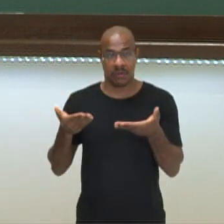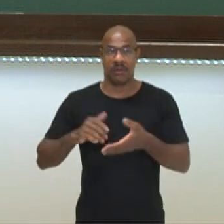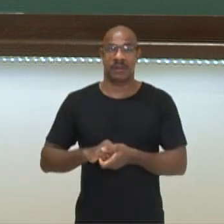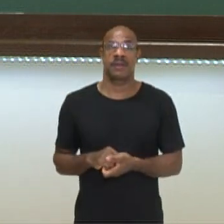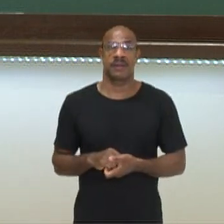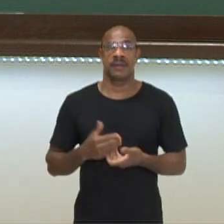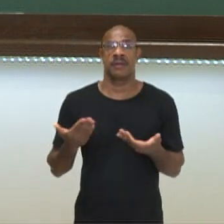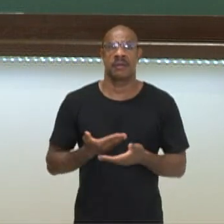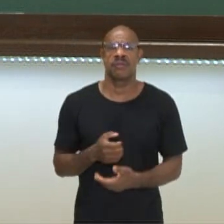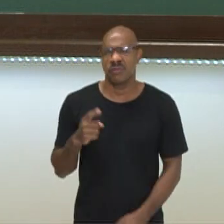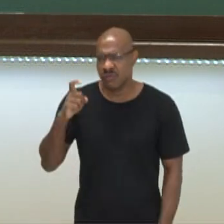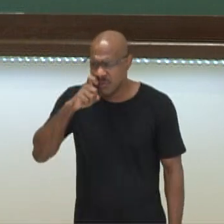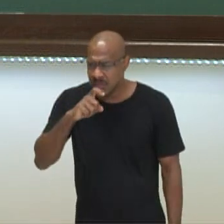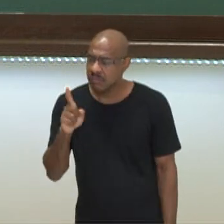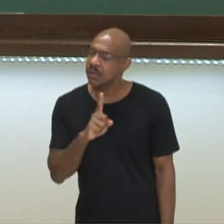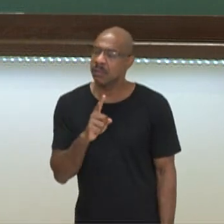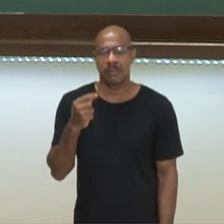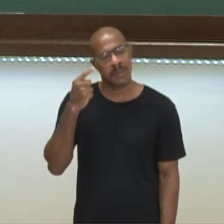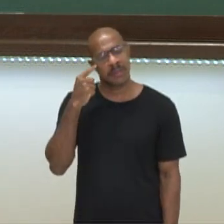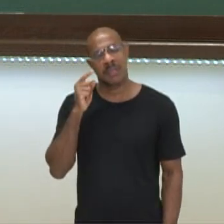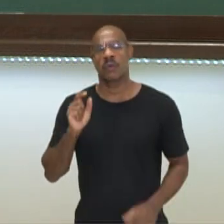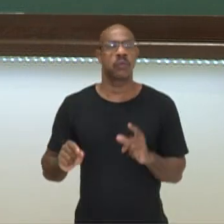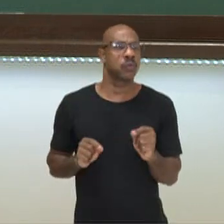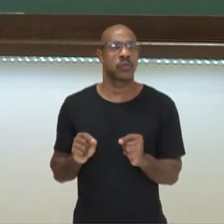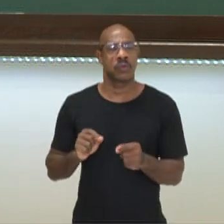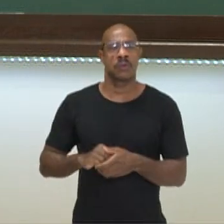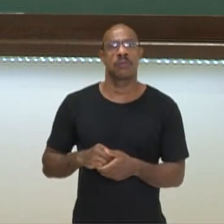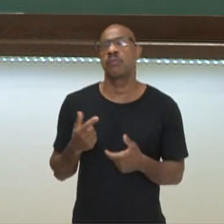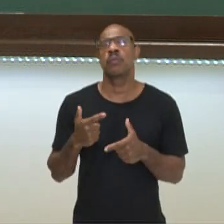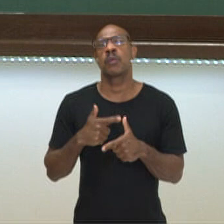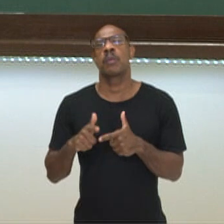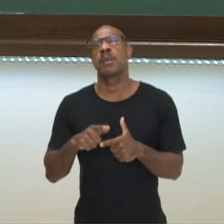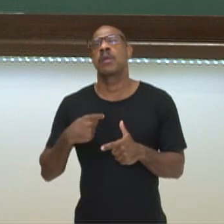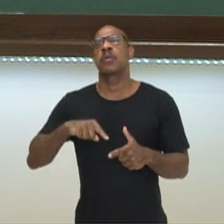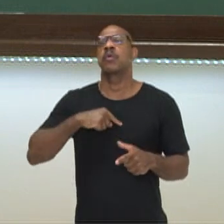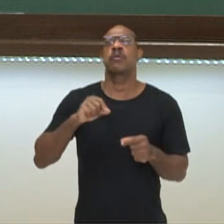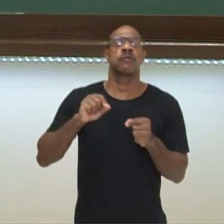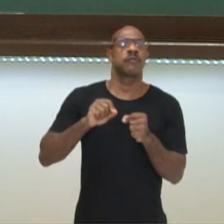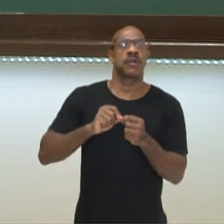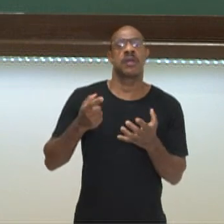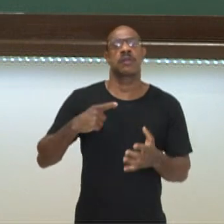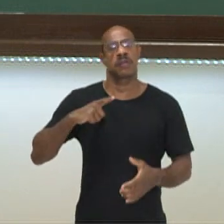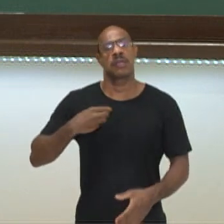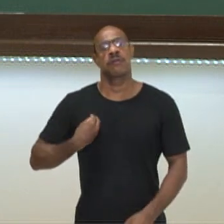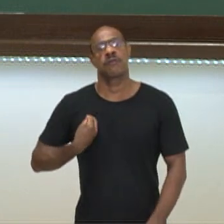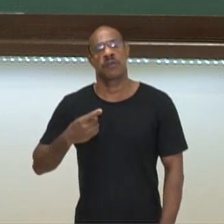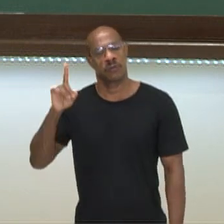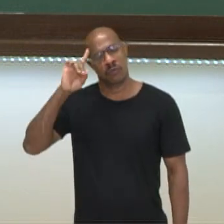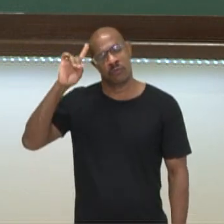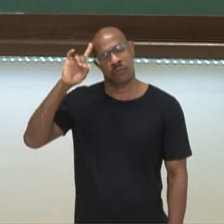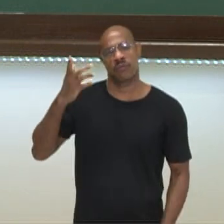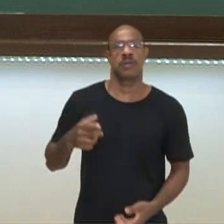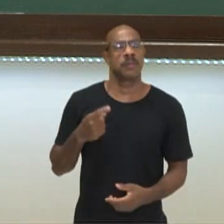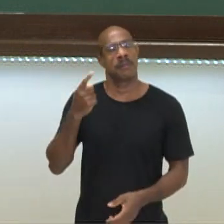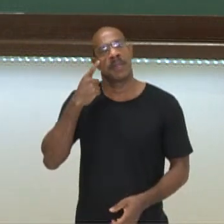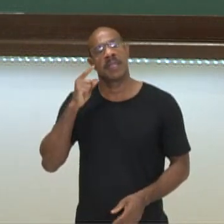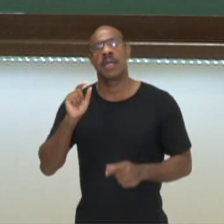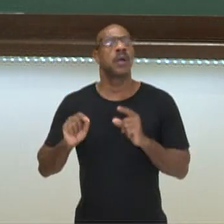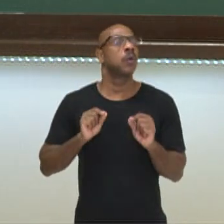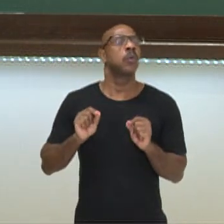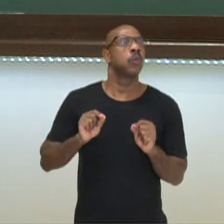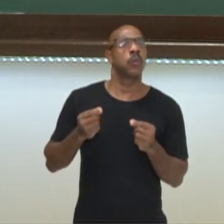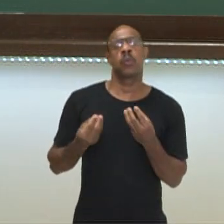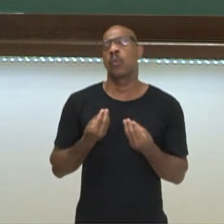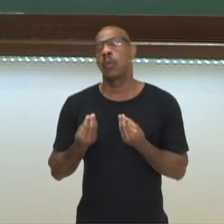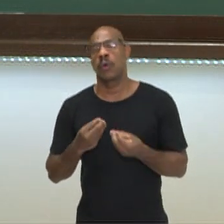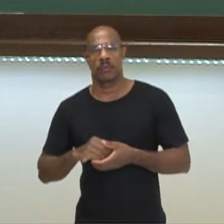difícil isso. Não é, gente, é só pensar nas situações, problemas que a gente trabalha no nosso dia a dia. E pensar o quê? Como é que eu posso